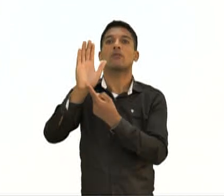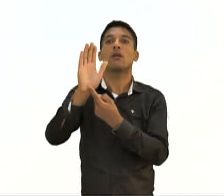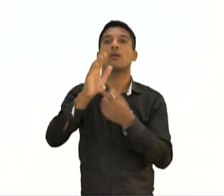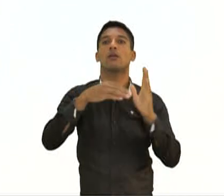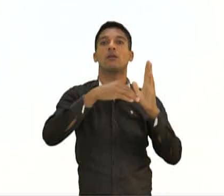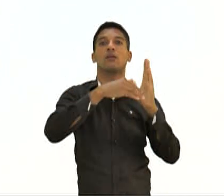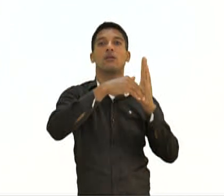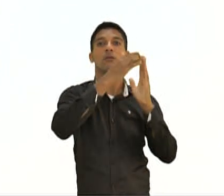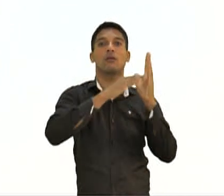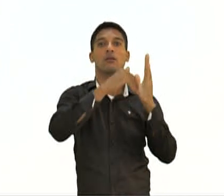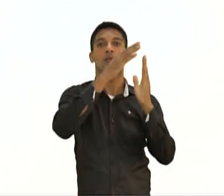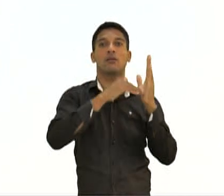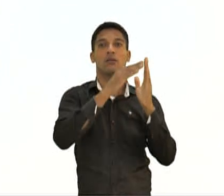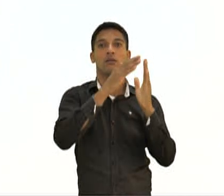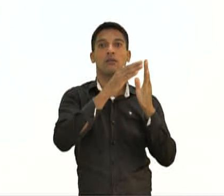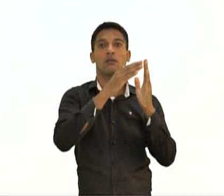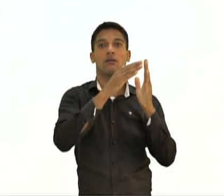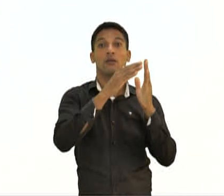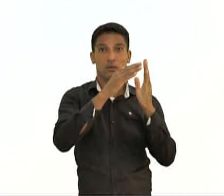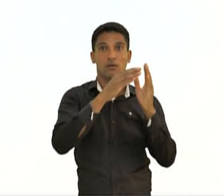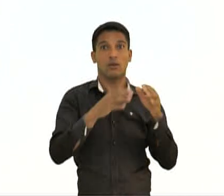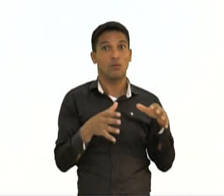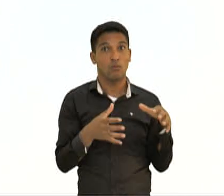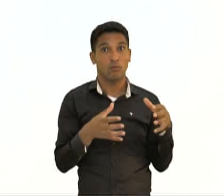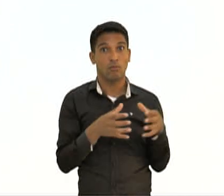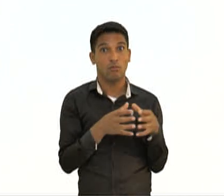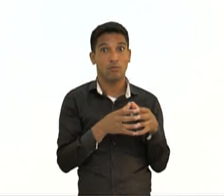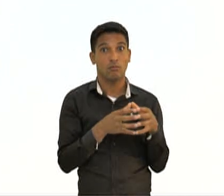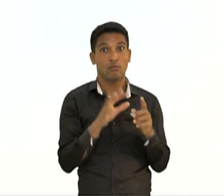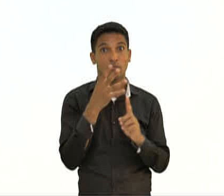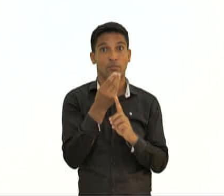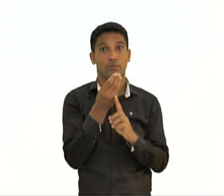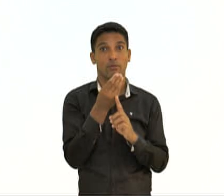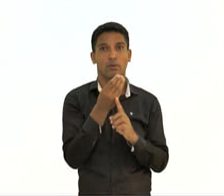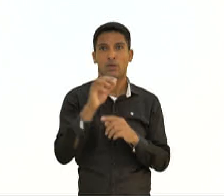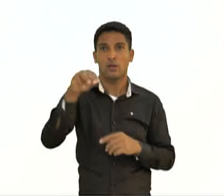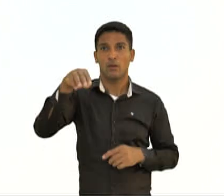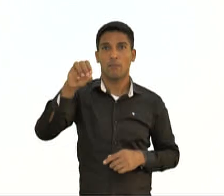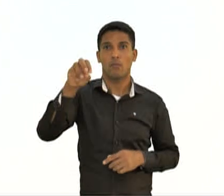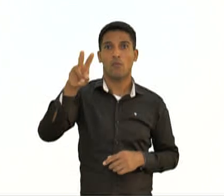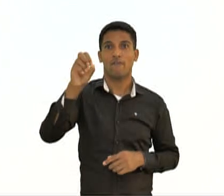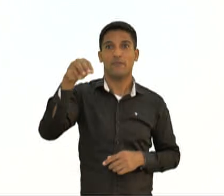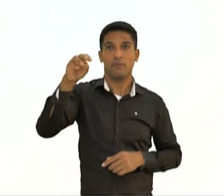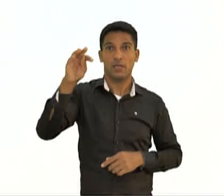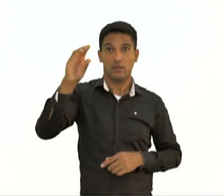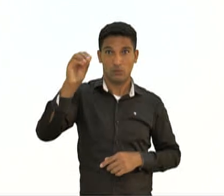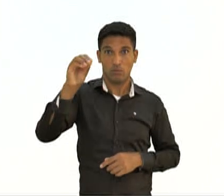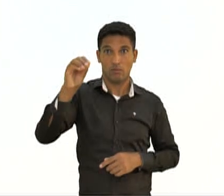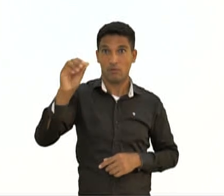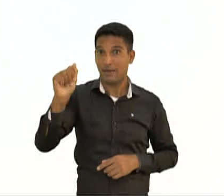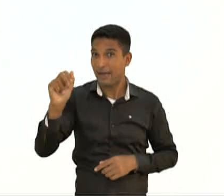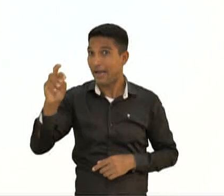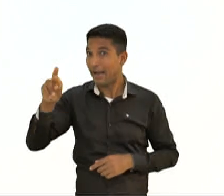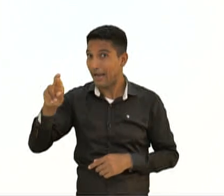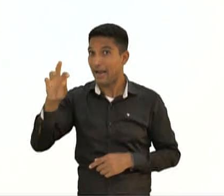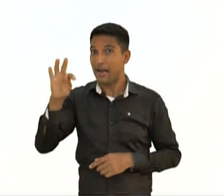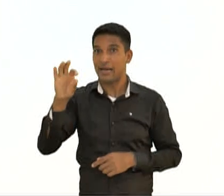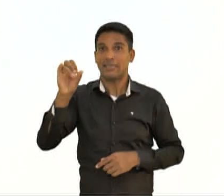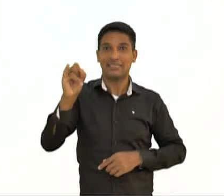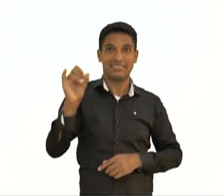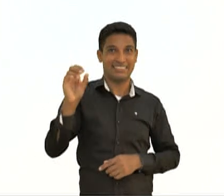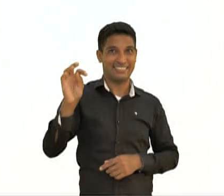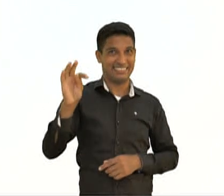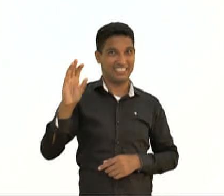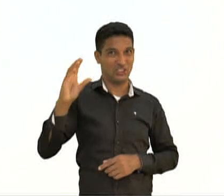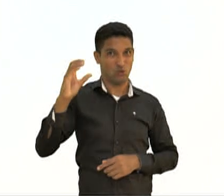Então, gente, foi um movimento artístico, né? Lógico. Vocês se lembram o que é movimento artístico, certo? Sim, prof. Né?